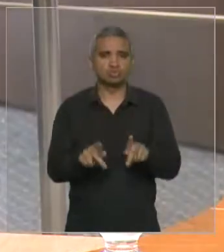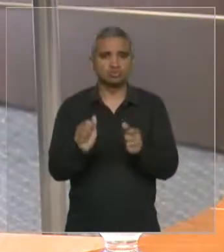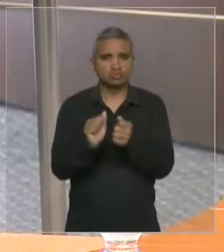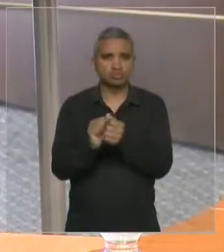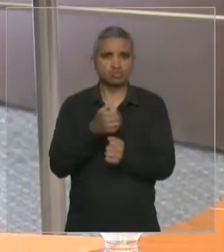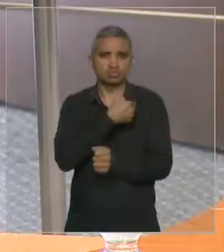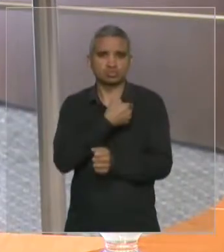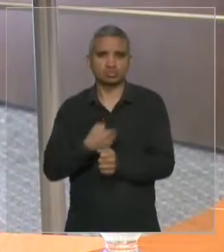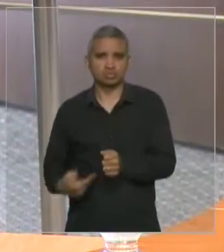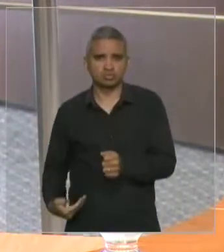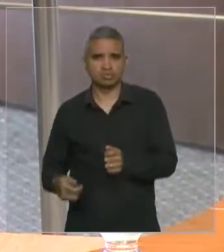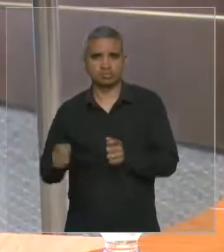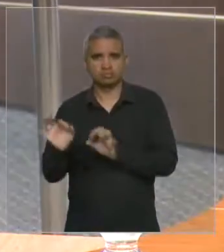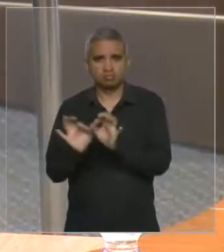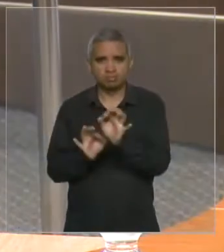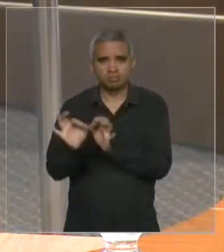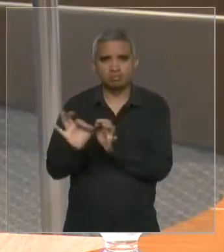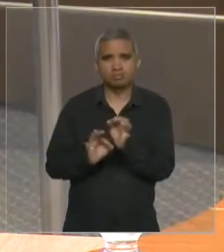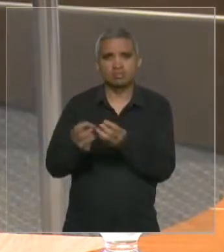é apenas